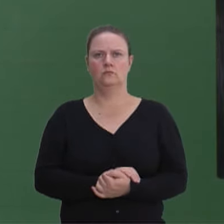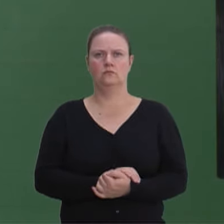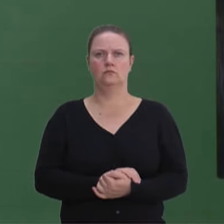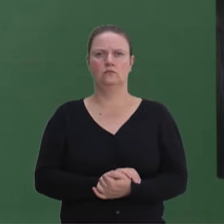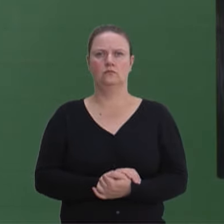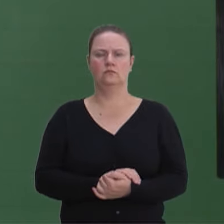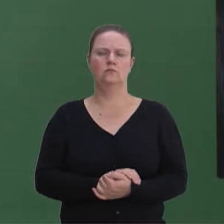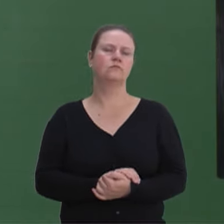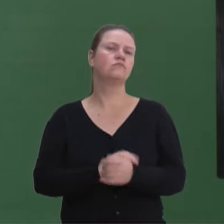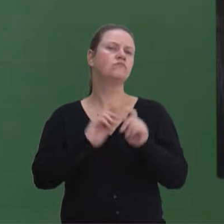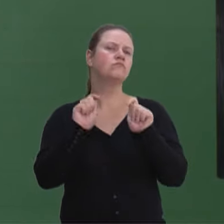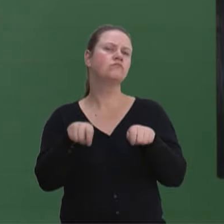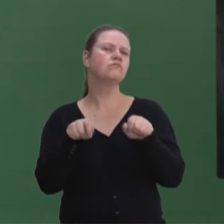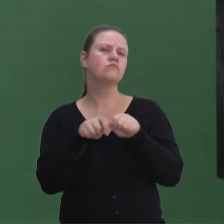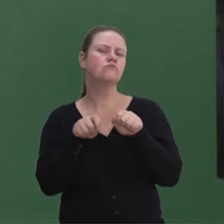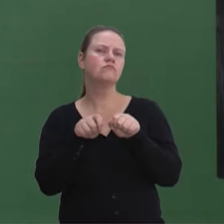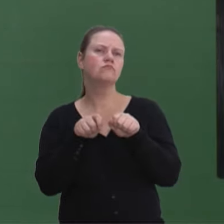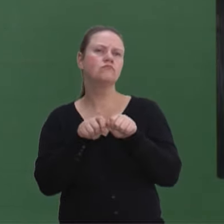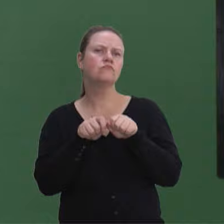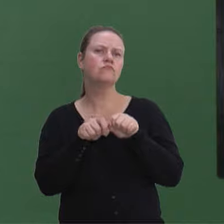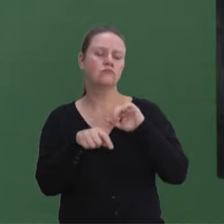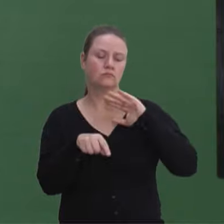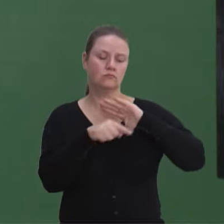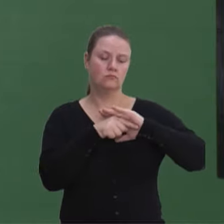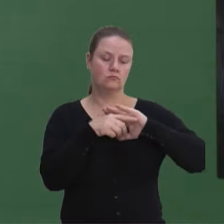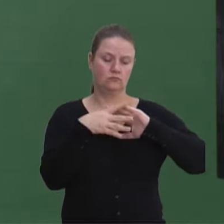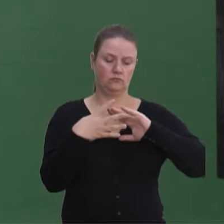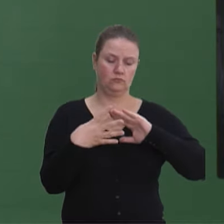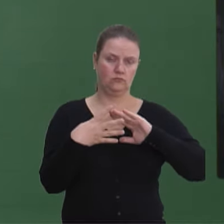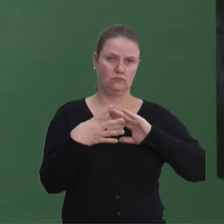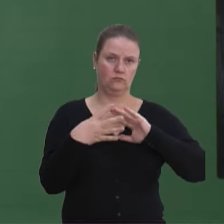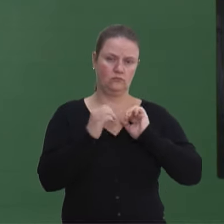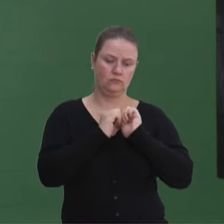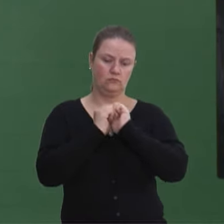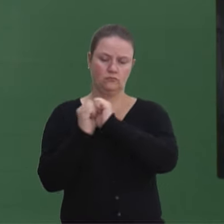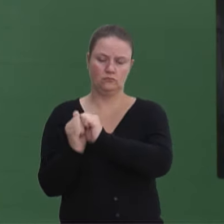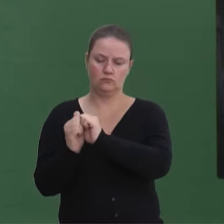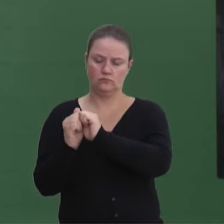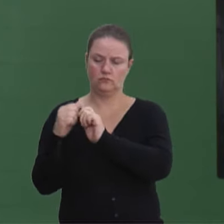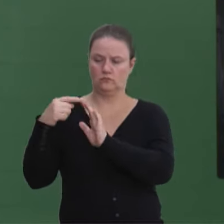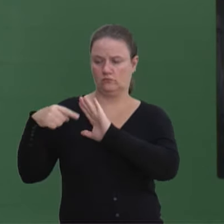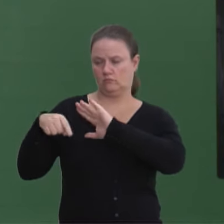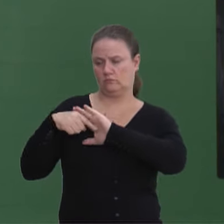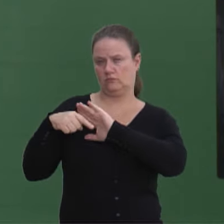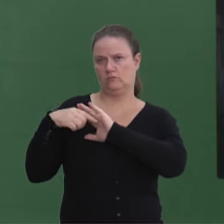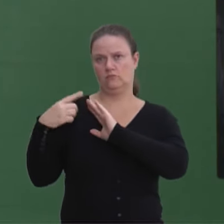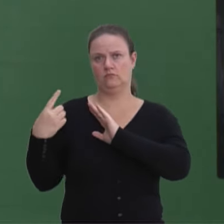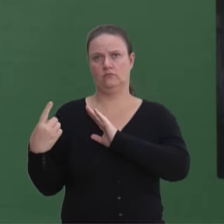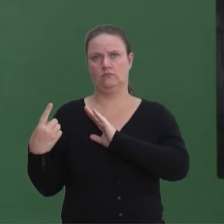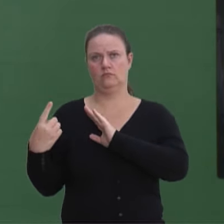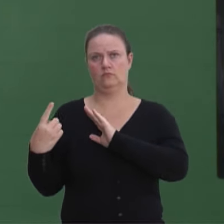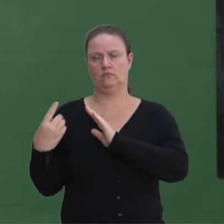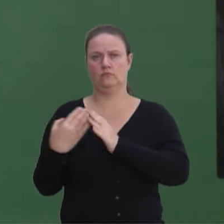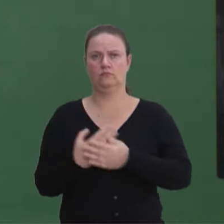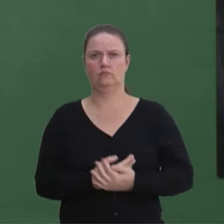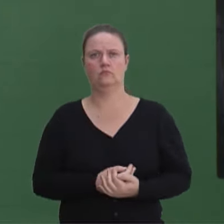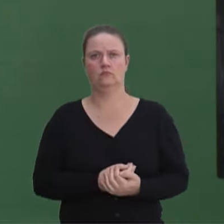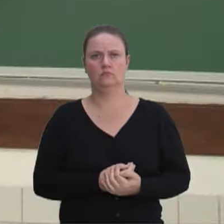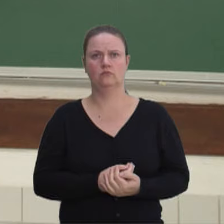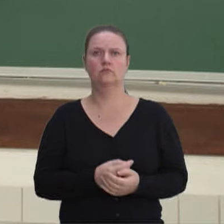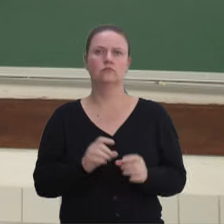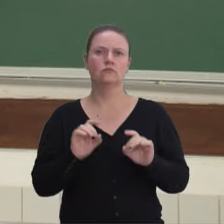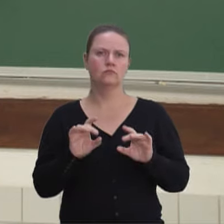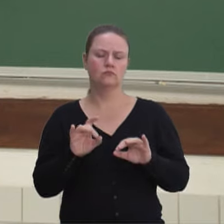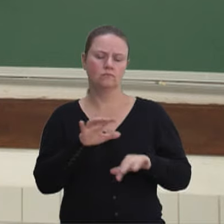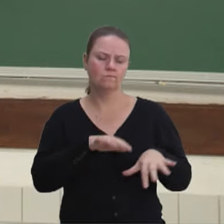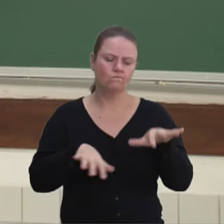O que eu posso fazer aqui? O menos 4 eu posso juntar com o menos 1, né? Então, vou ficar com... Só questão de organizar, lá